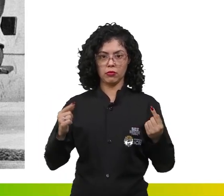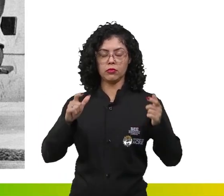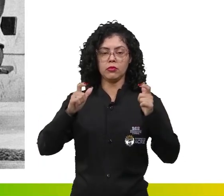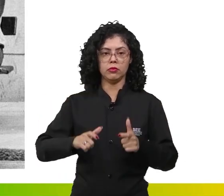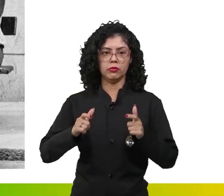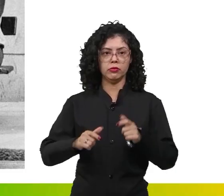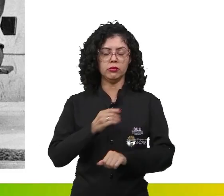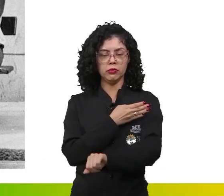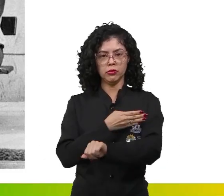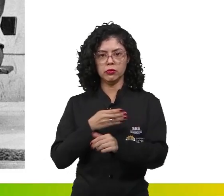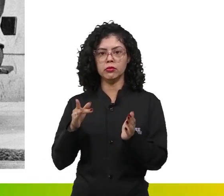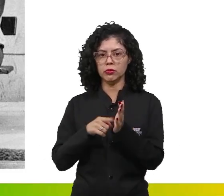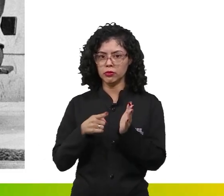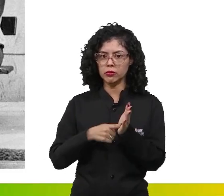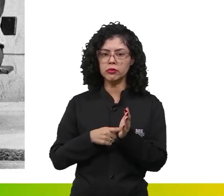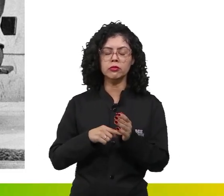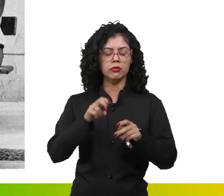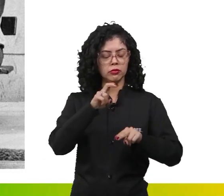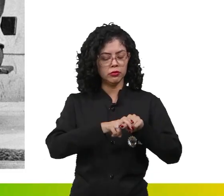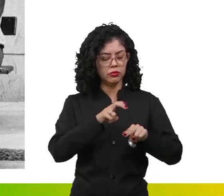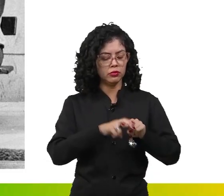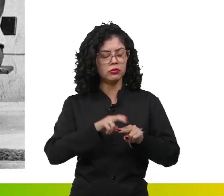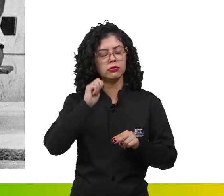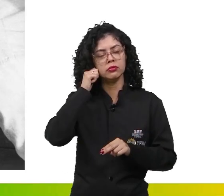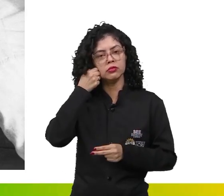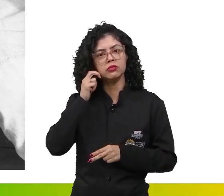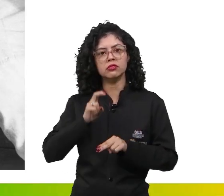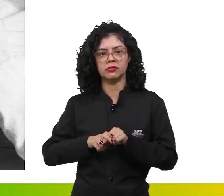para o branco sentar e para o negro sentar.